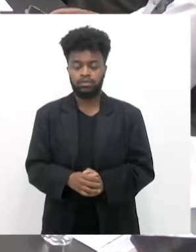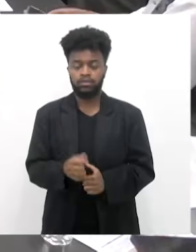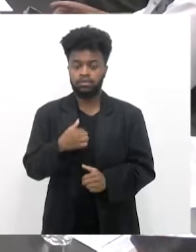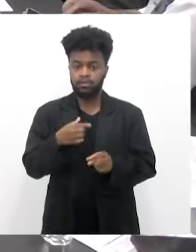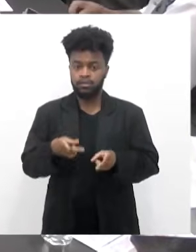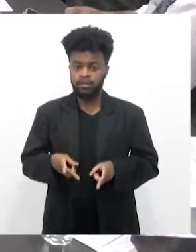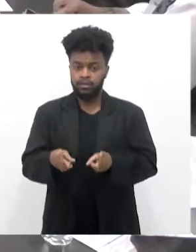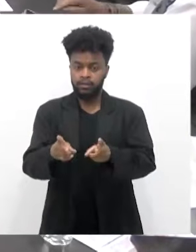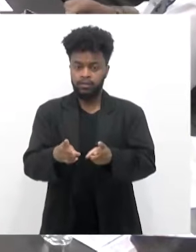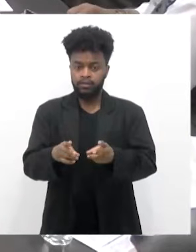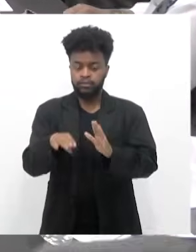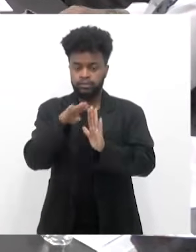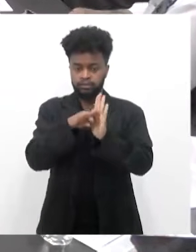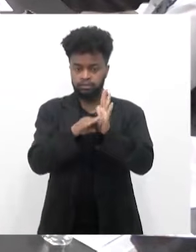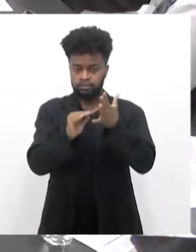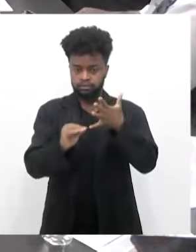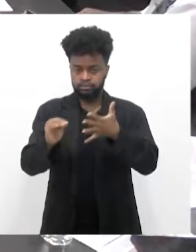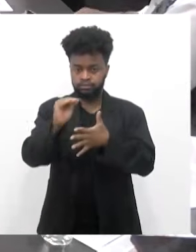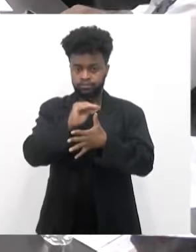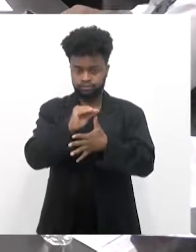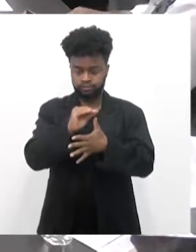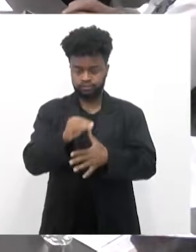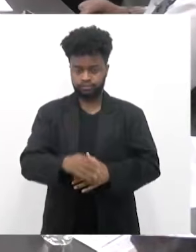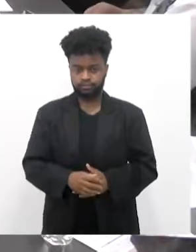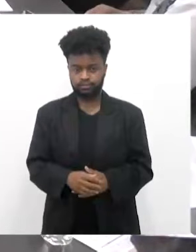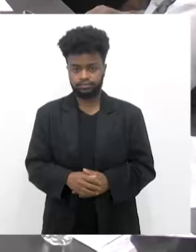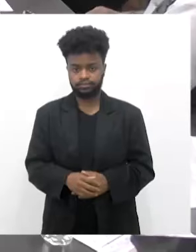proceder aqui à inversão dos trabalhos